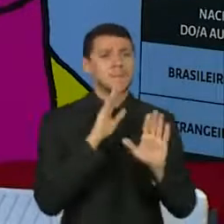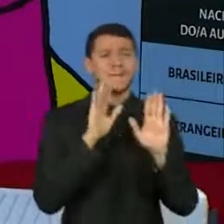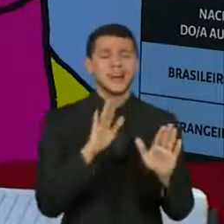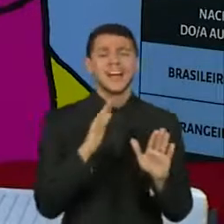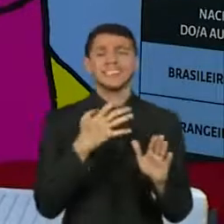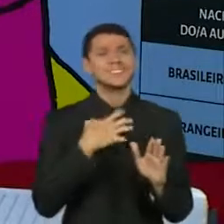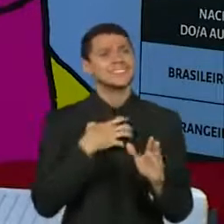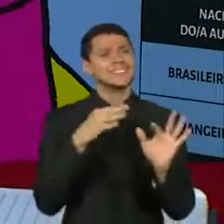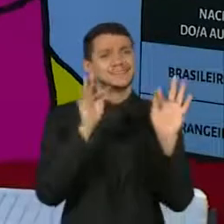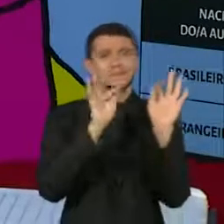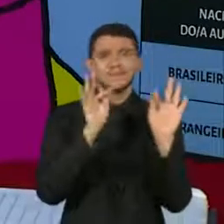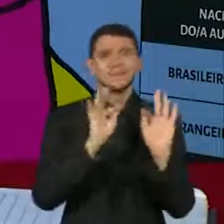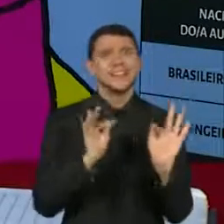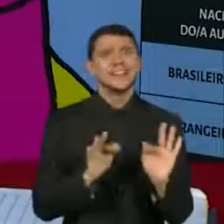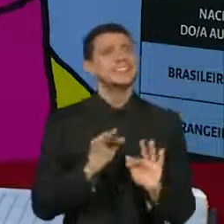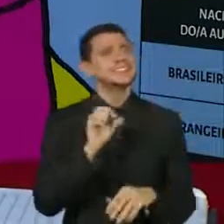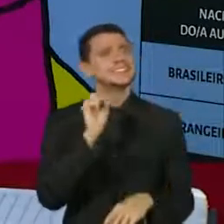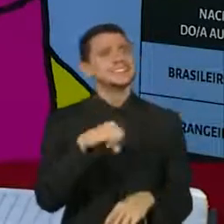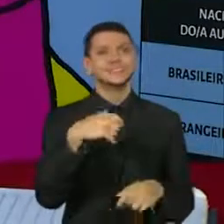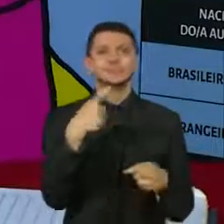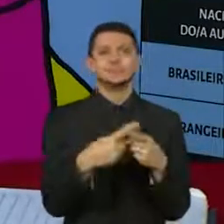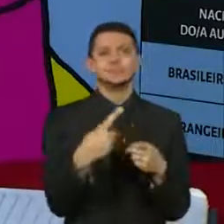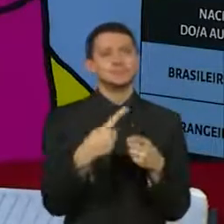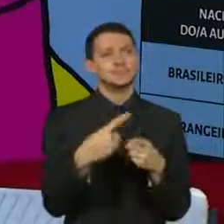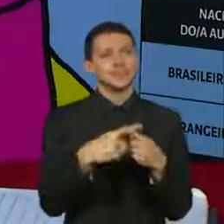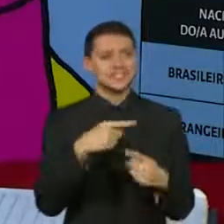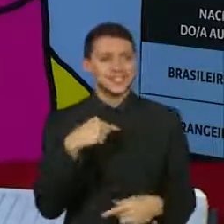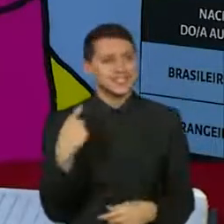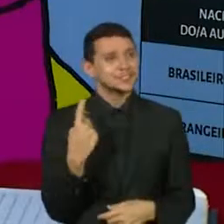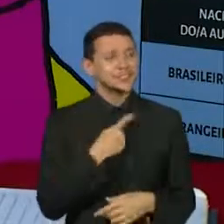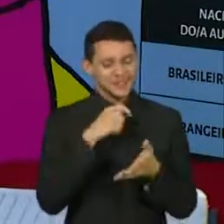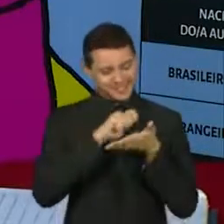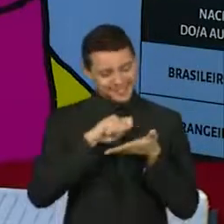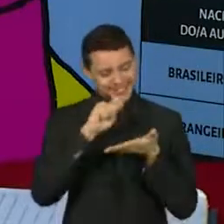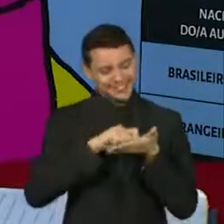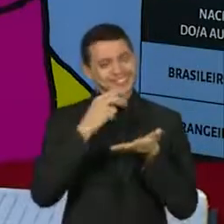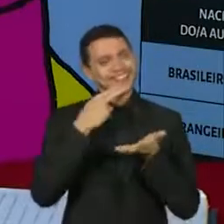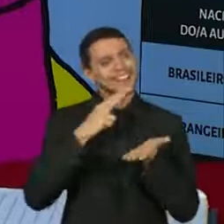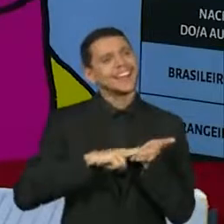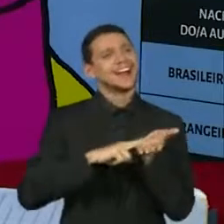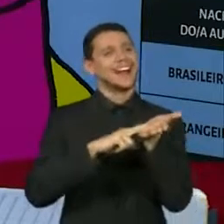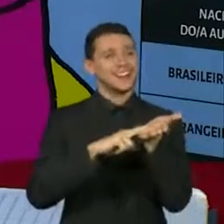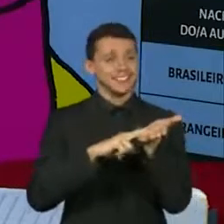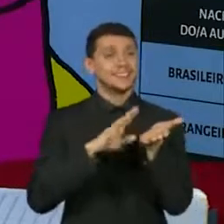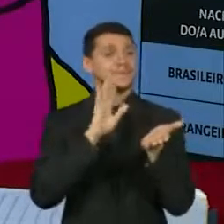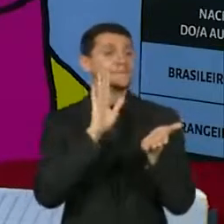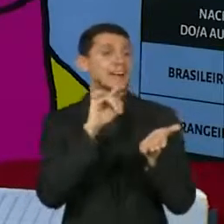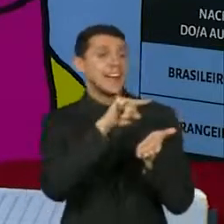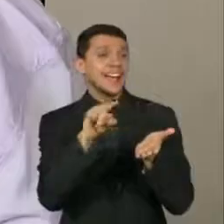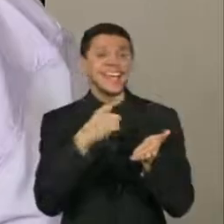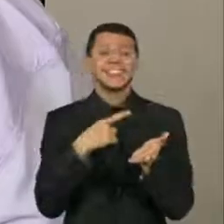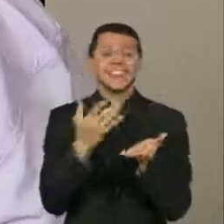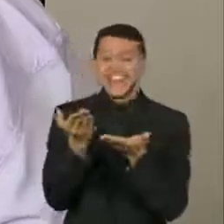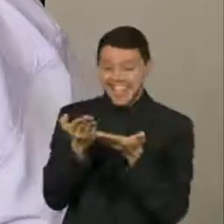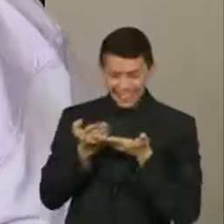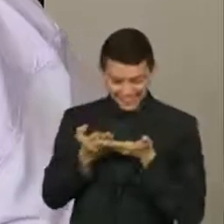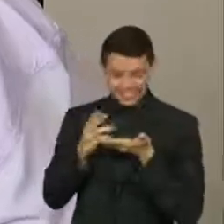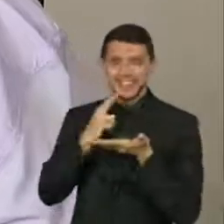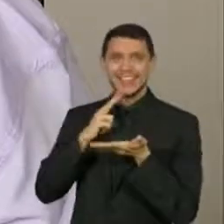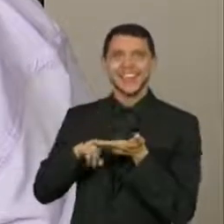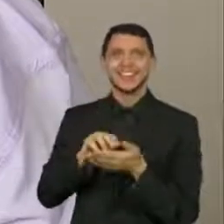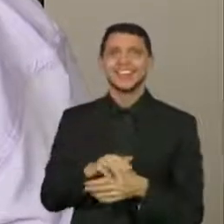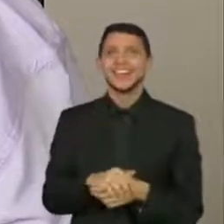muito felizes, sim, porque a gente que está escrevendo uma carta, mas eles que estão recebendo. Eu fiquei